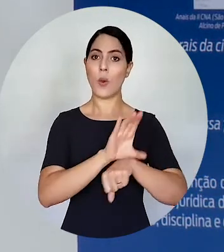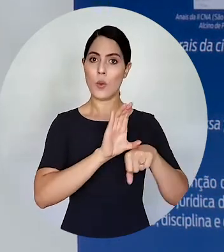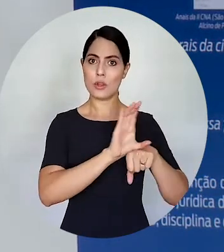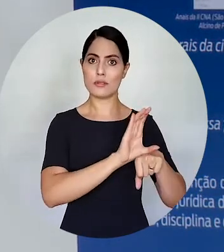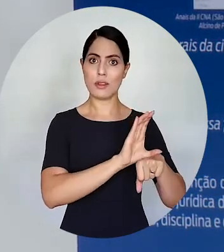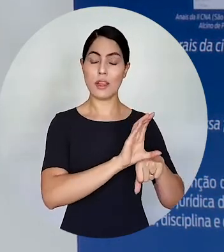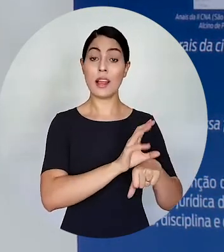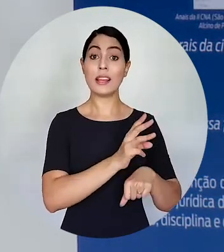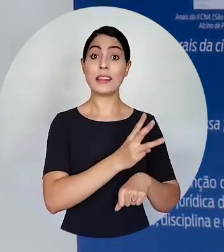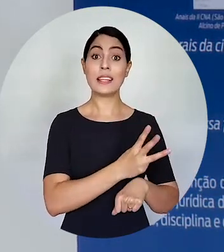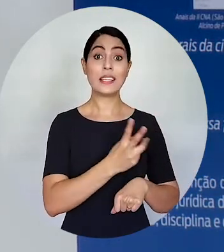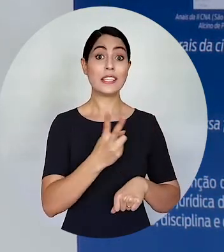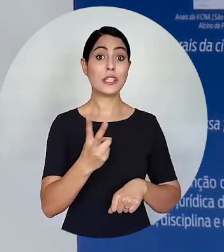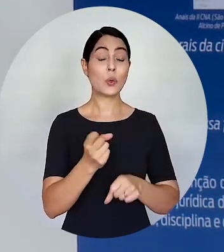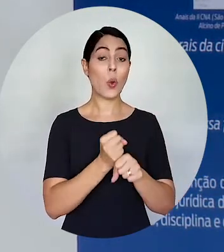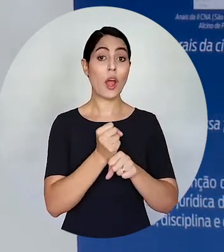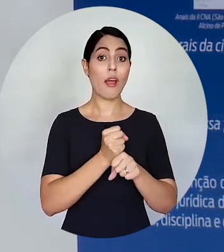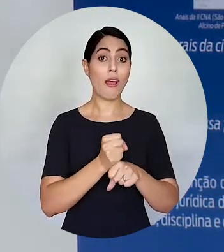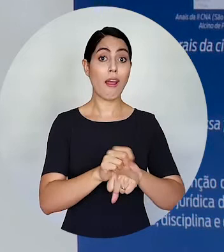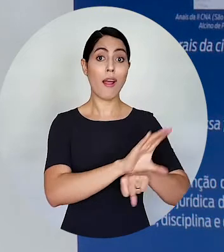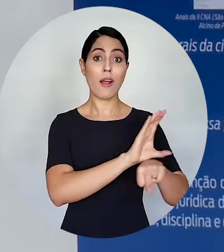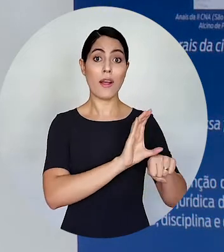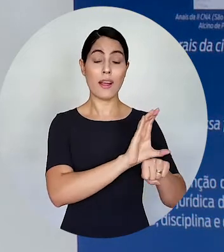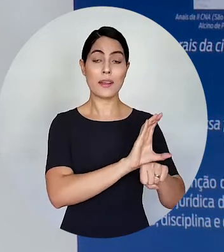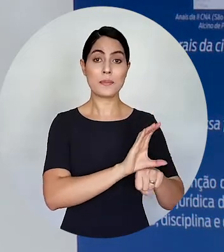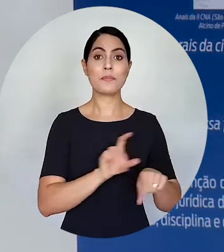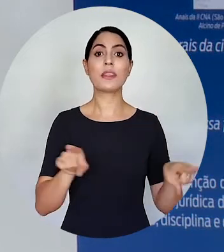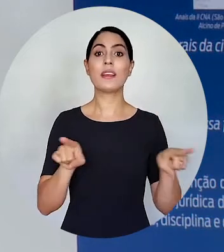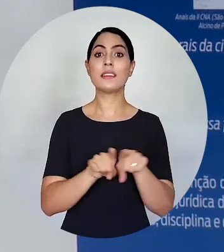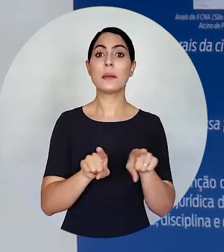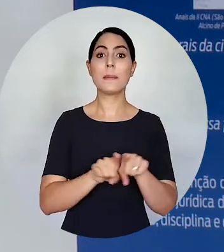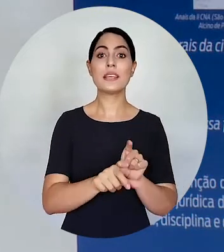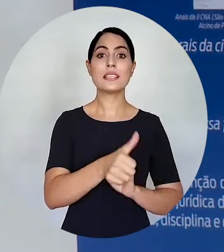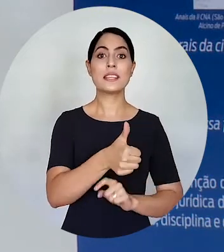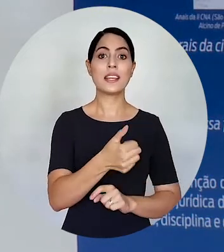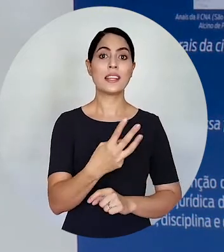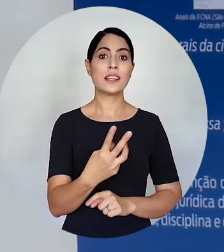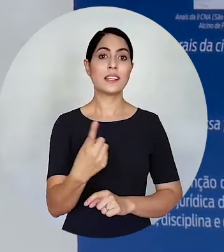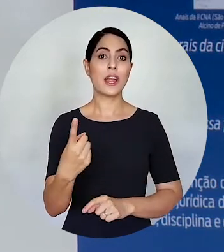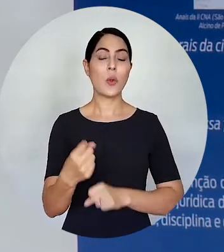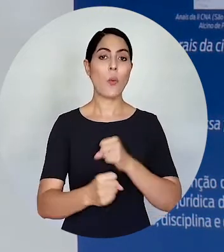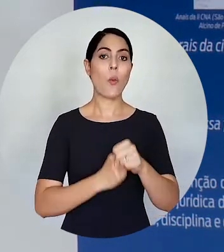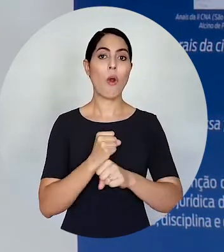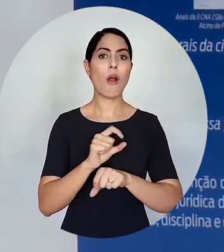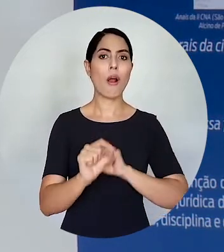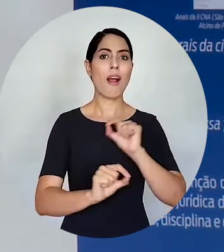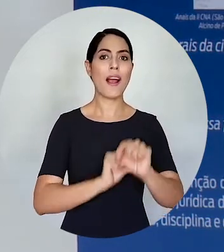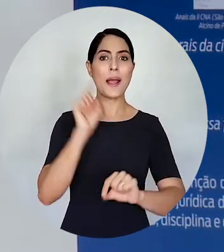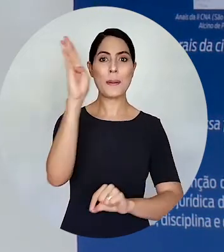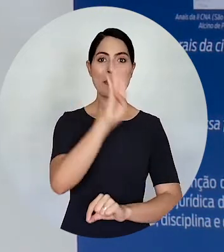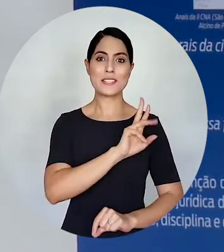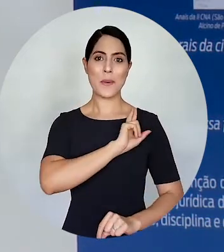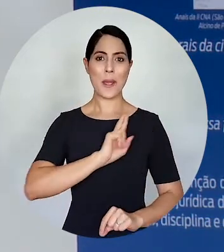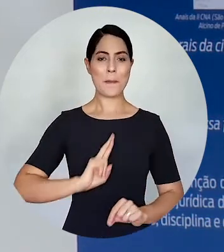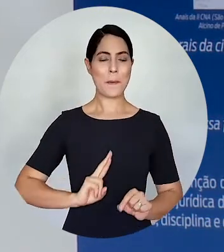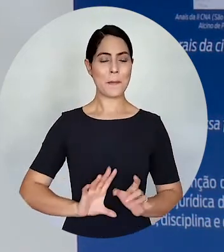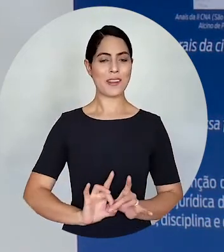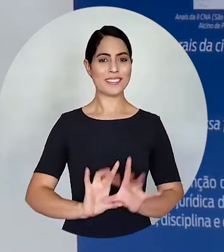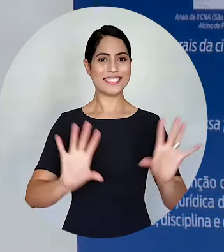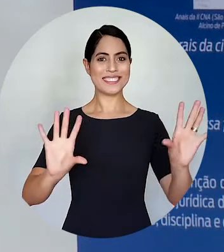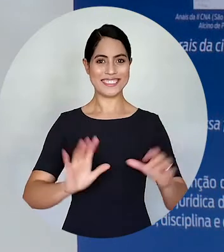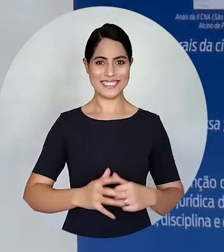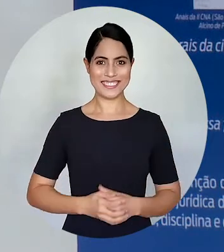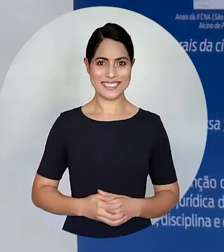de vigência da Constituição de 88 e 131 anos da Proclamação da República. Então, já anota